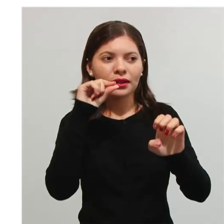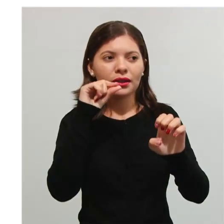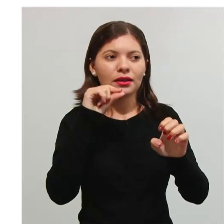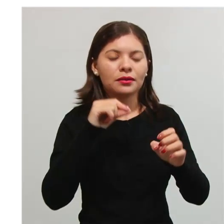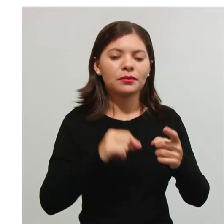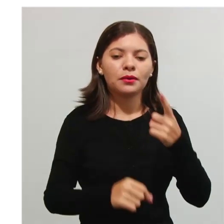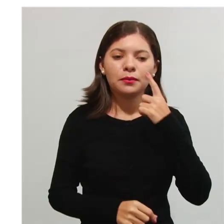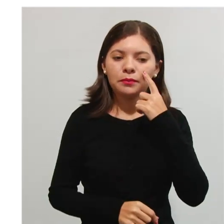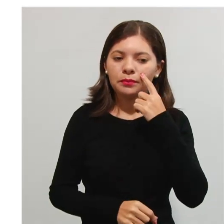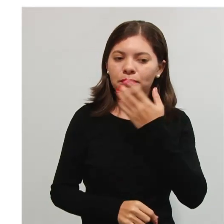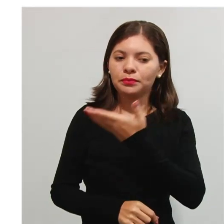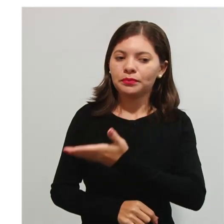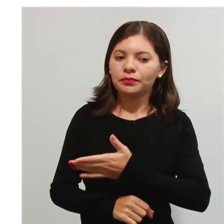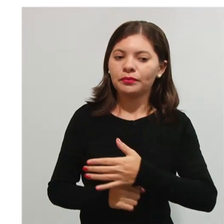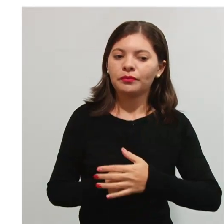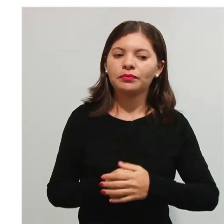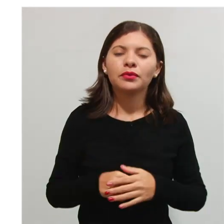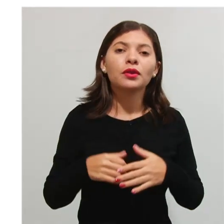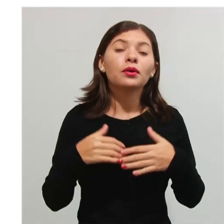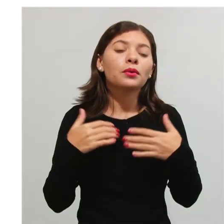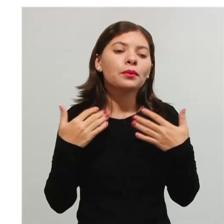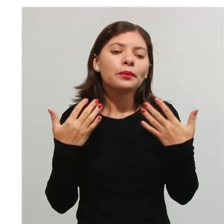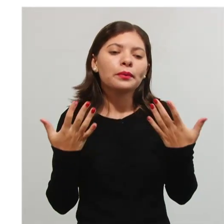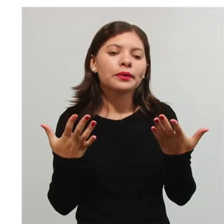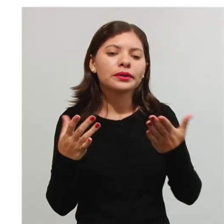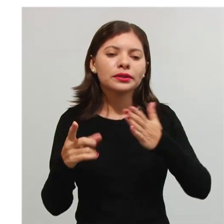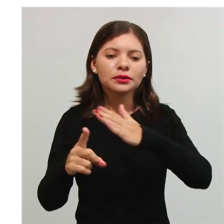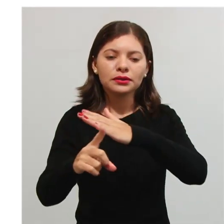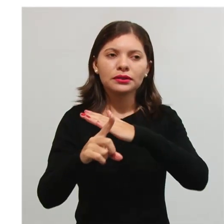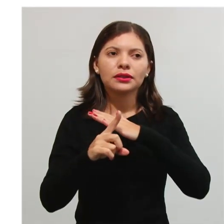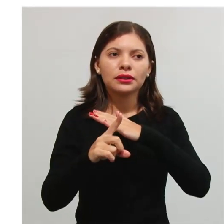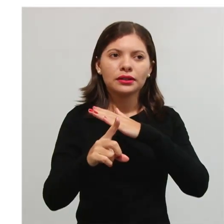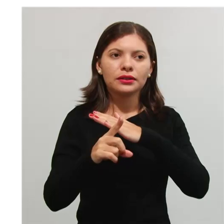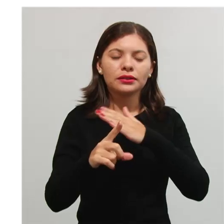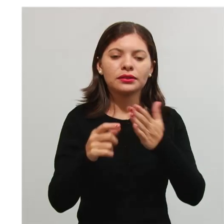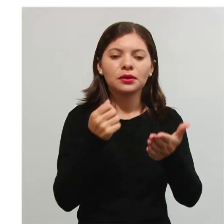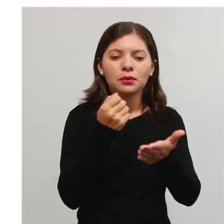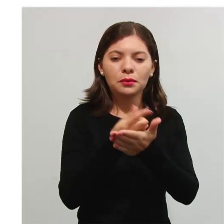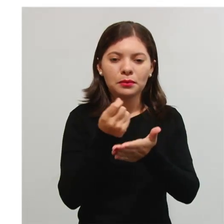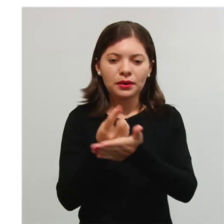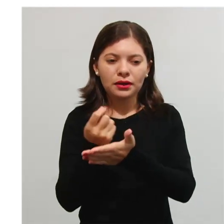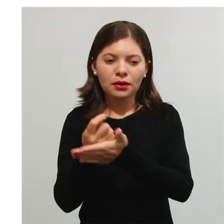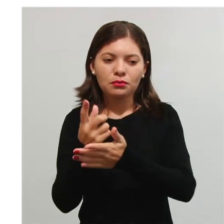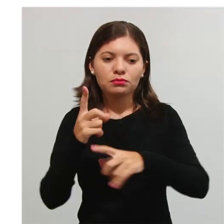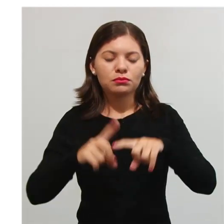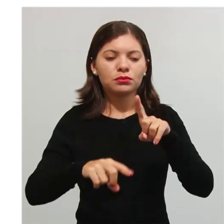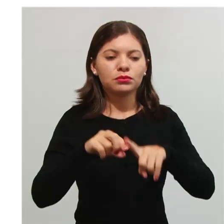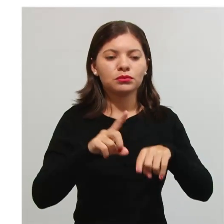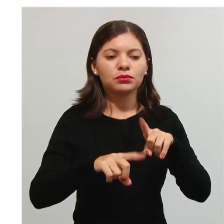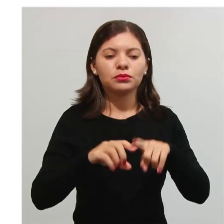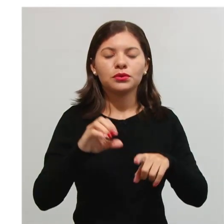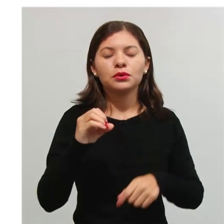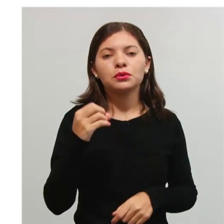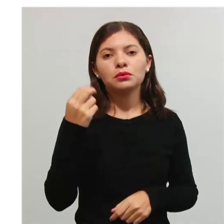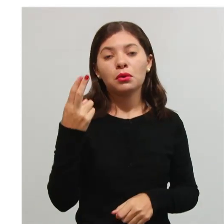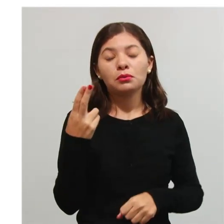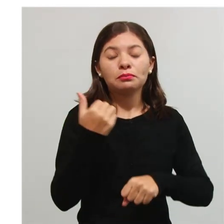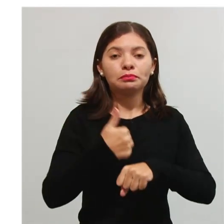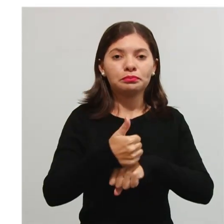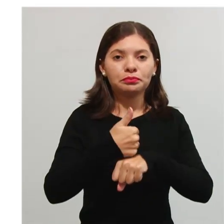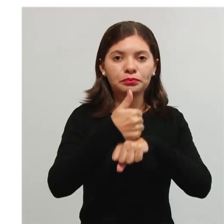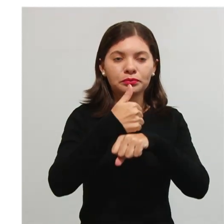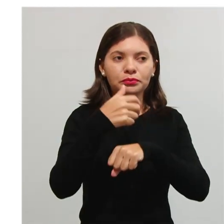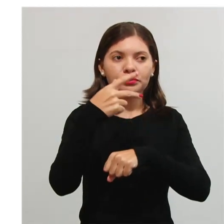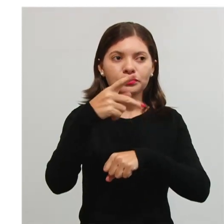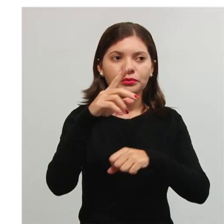olha só, pergunta 1. Quais são os clientes que comprarão o produto ou serviço da sua empresa?